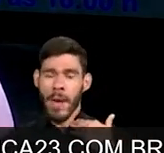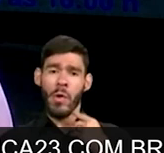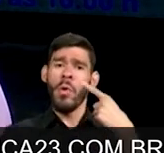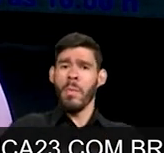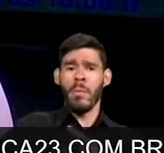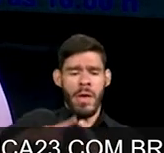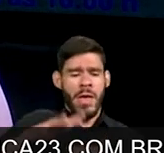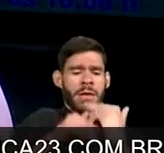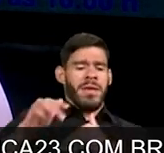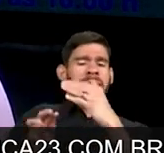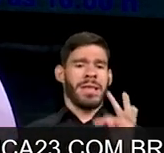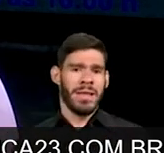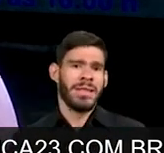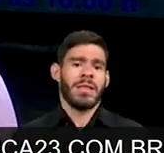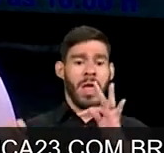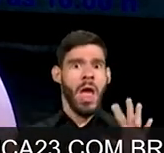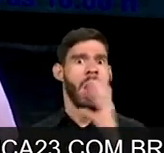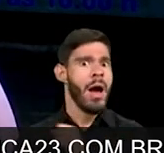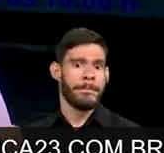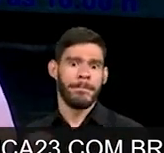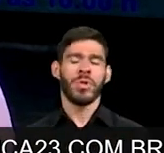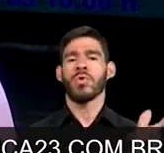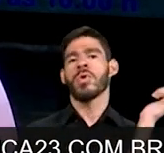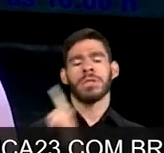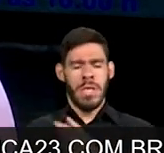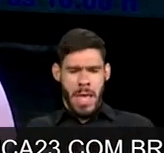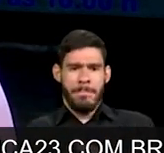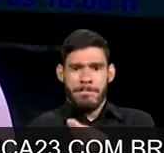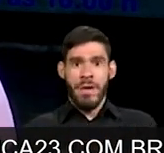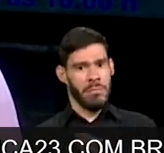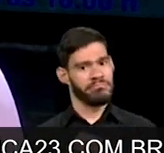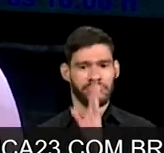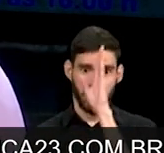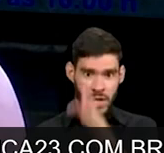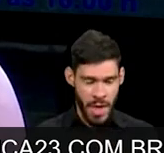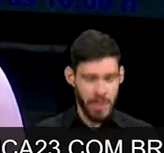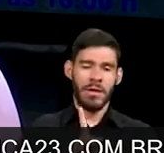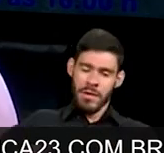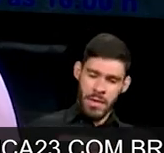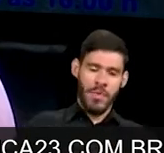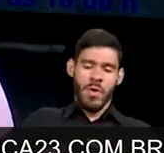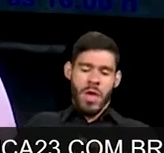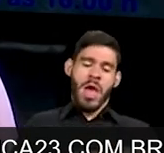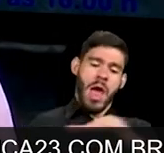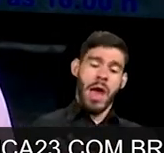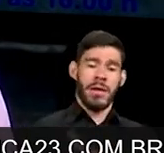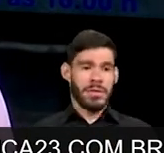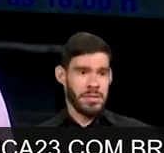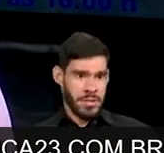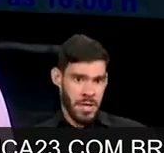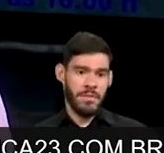o avanço tecnológico garante ganhos rápidos por meio das transações instantâneas. Em seguida, estão os setores de